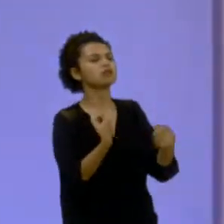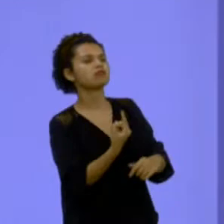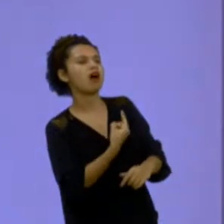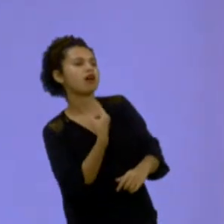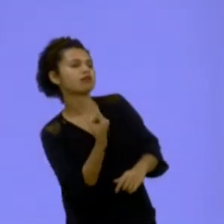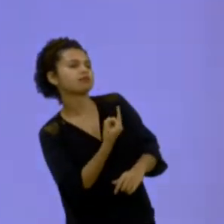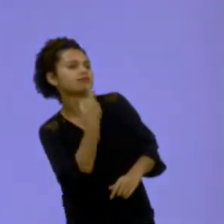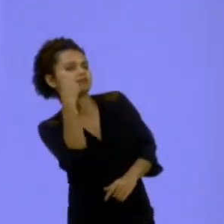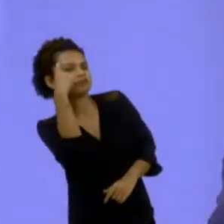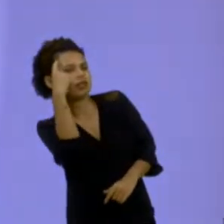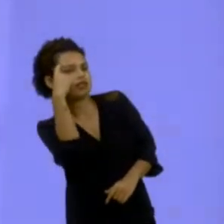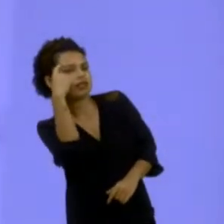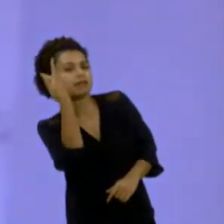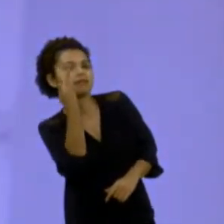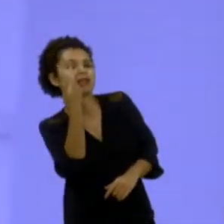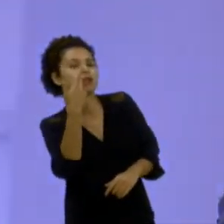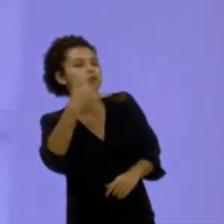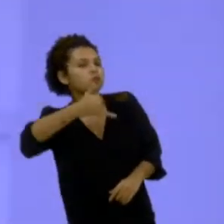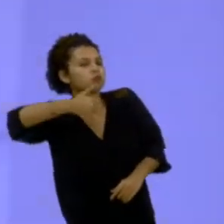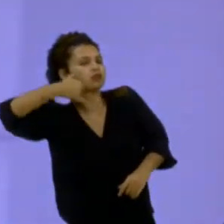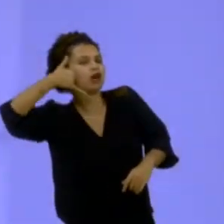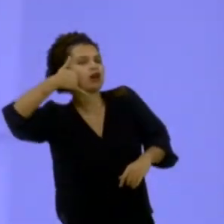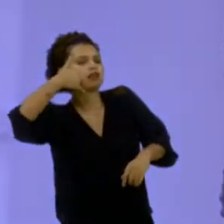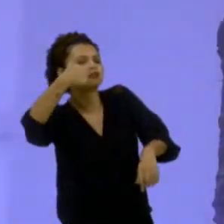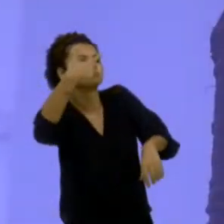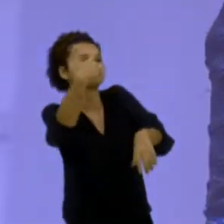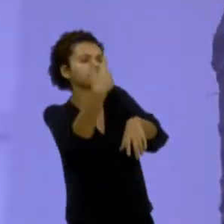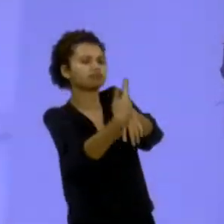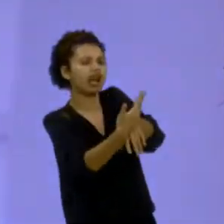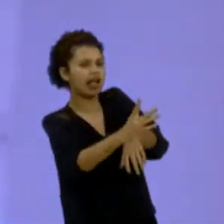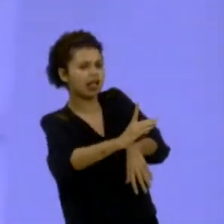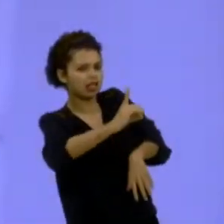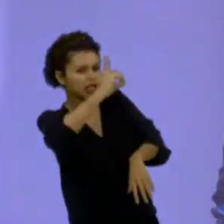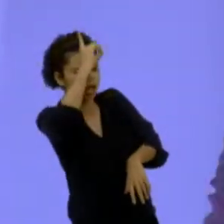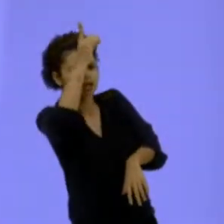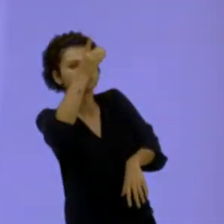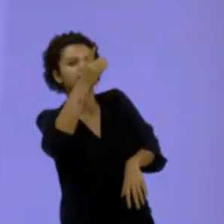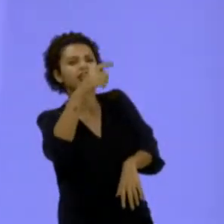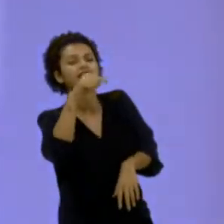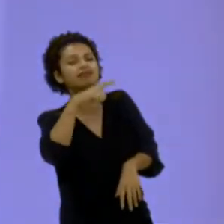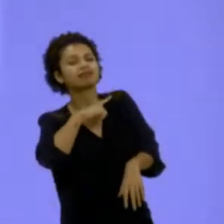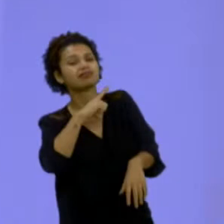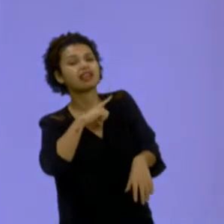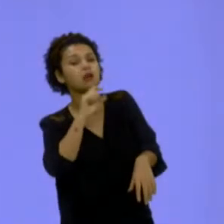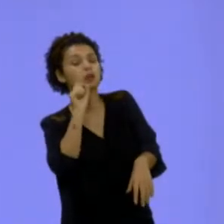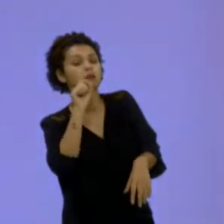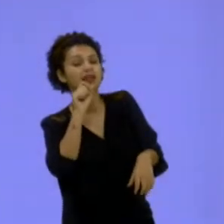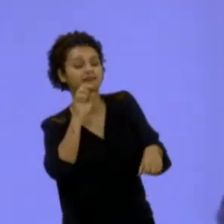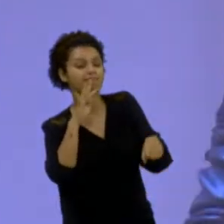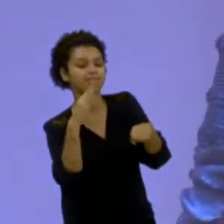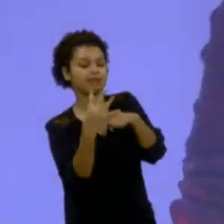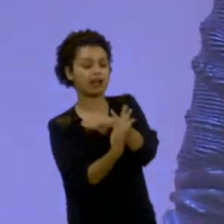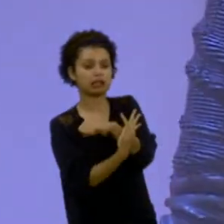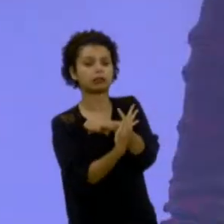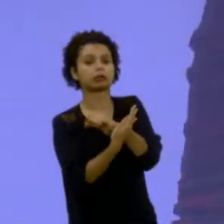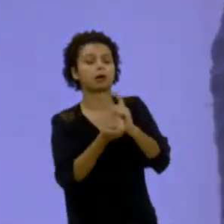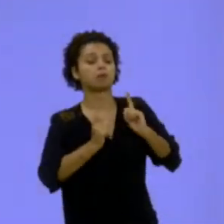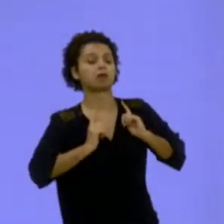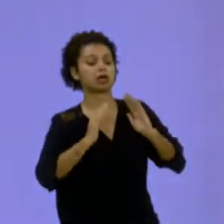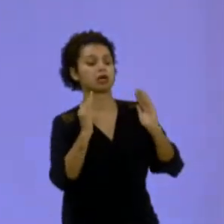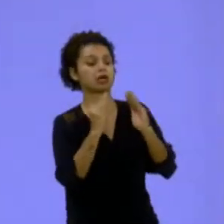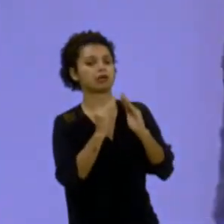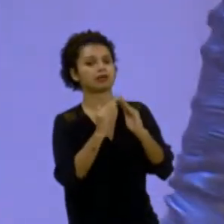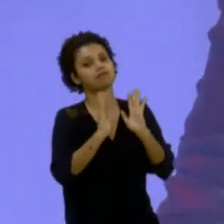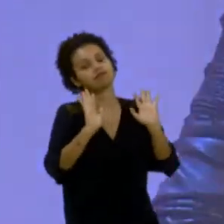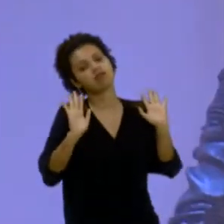um celularzinho, tive uma ideia. Eu não acho, eu tô bem no lockdown, né? Aí eu tenho que fazer alguma coisa. Cara, e essa música é boa, viu? Fiz música nova,